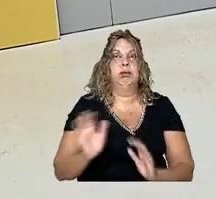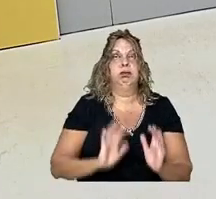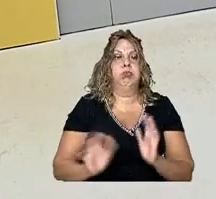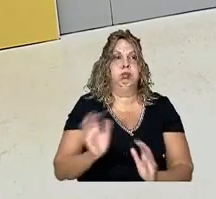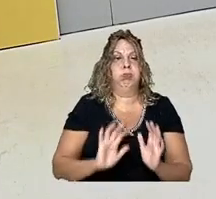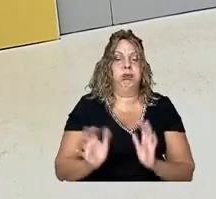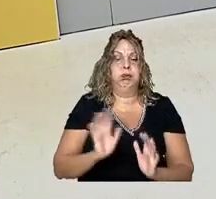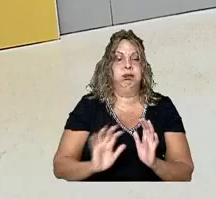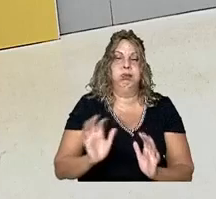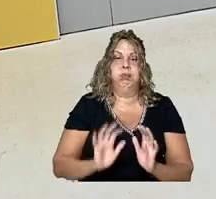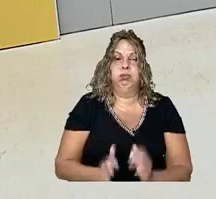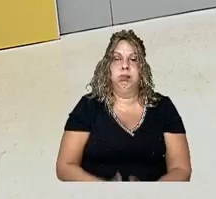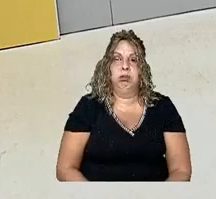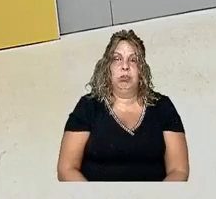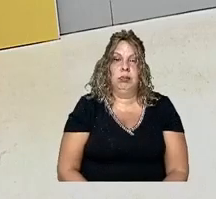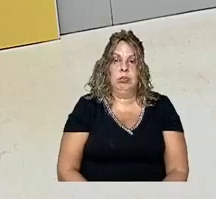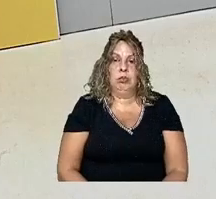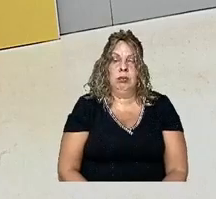mexerem.